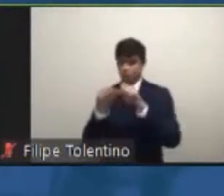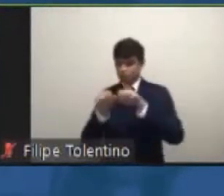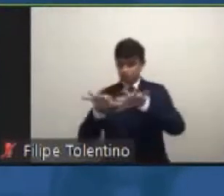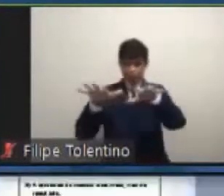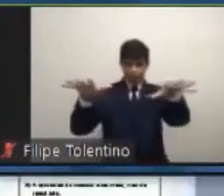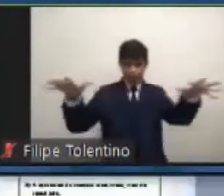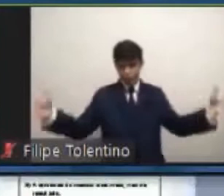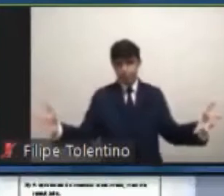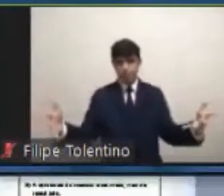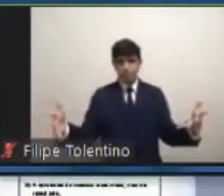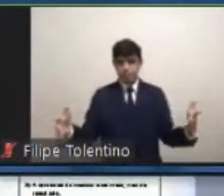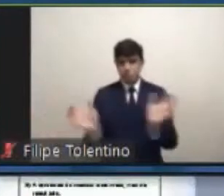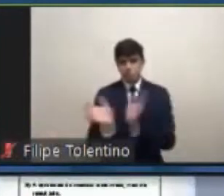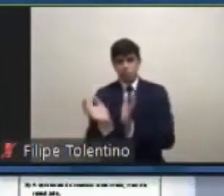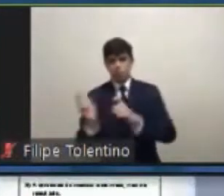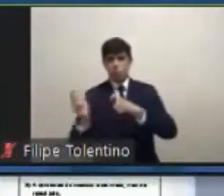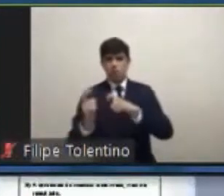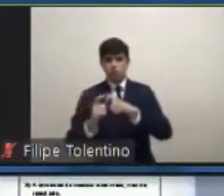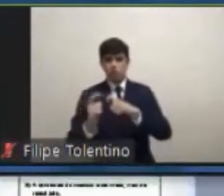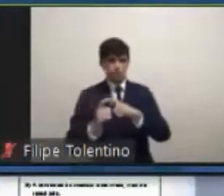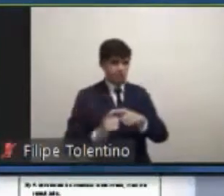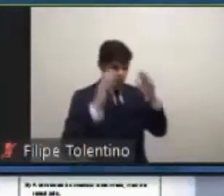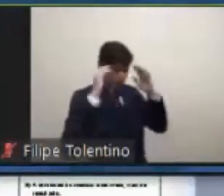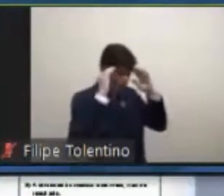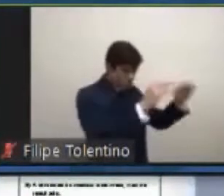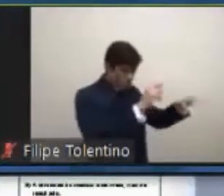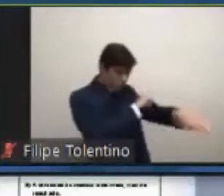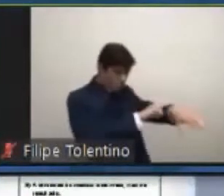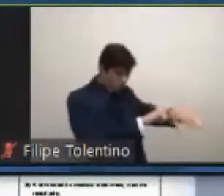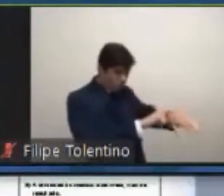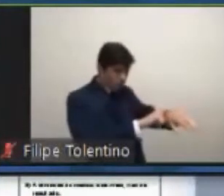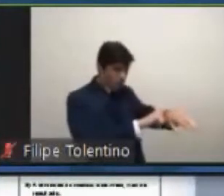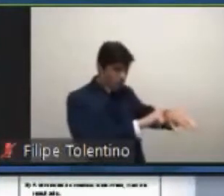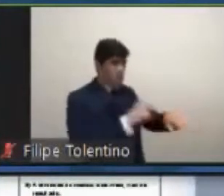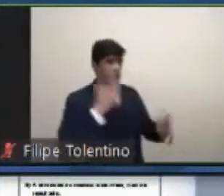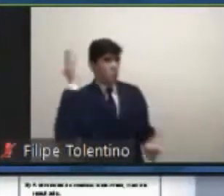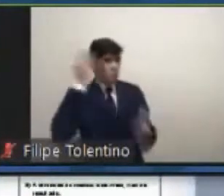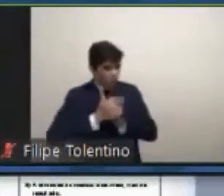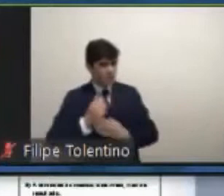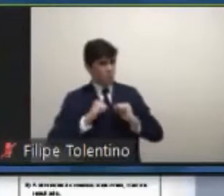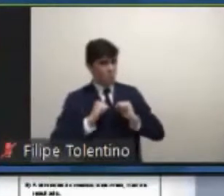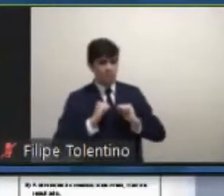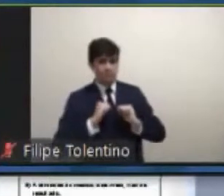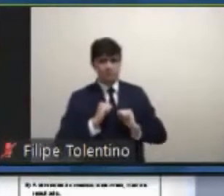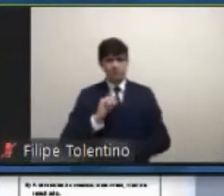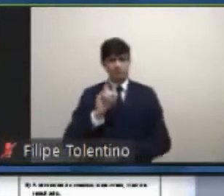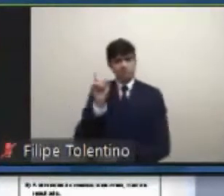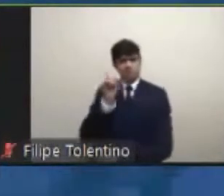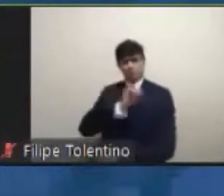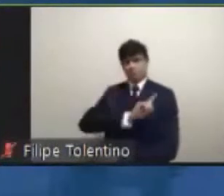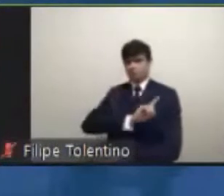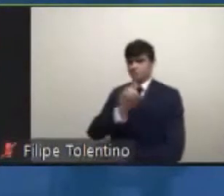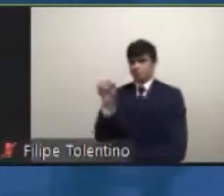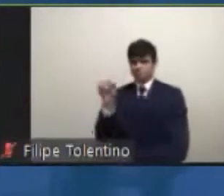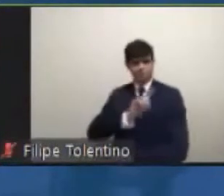eles vão ser processados se eles respeitarem a posição de um paciente assim. Mas, estatisticamente, está provado que não existem